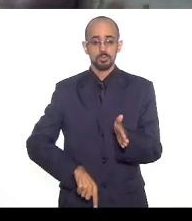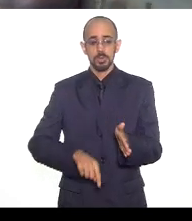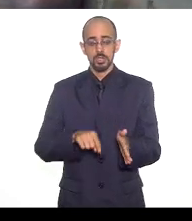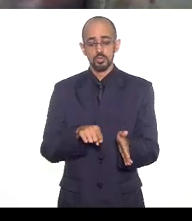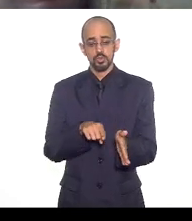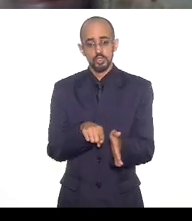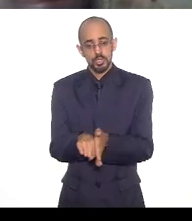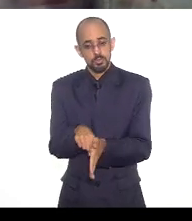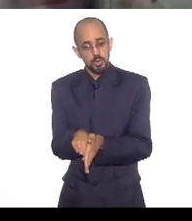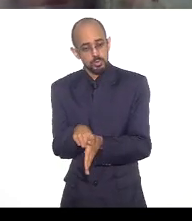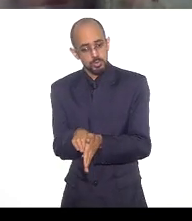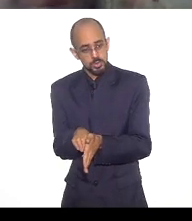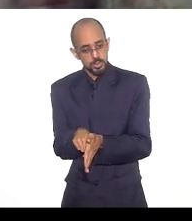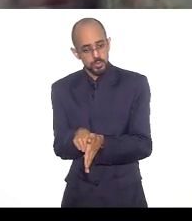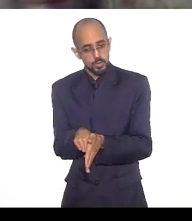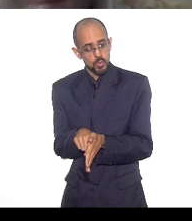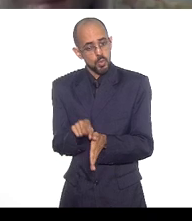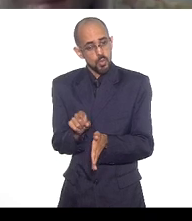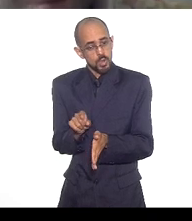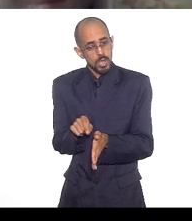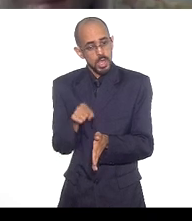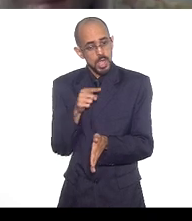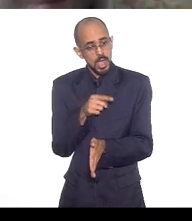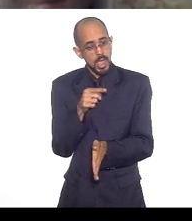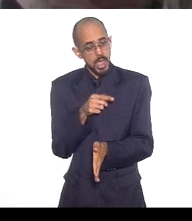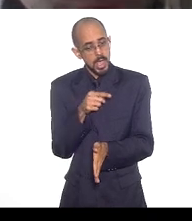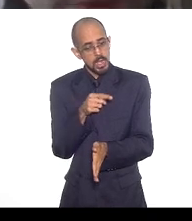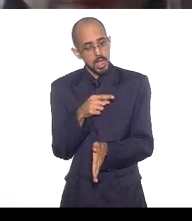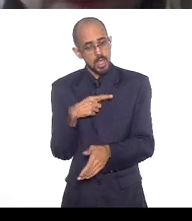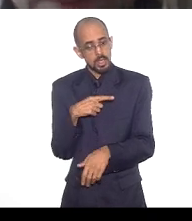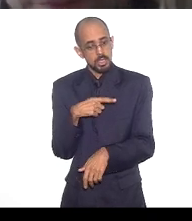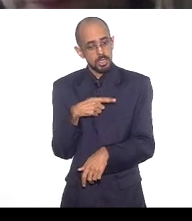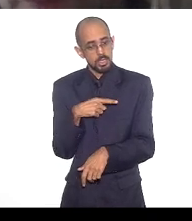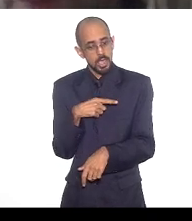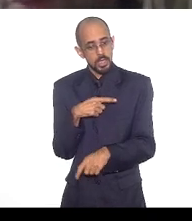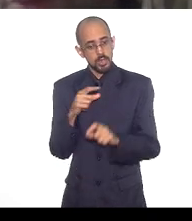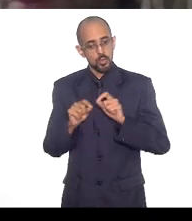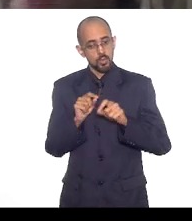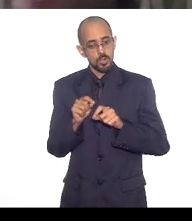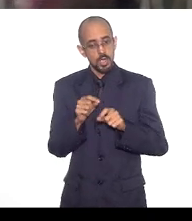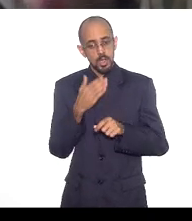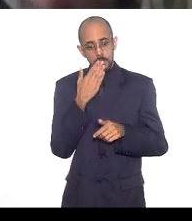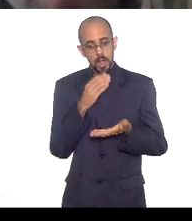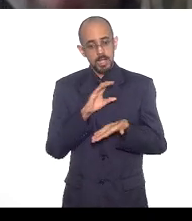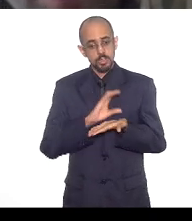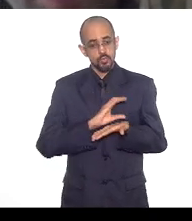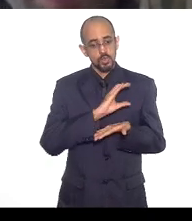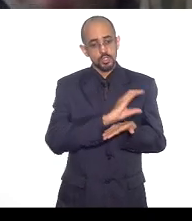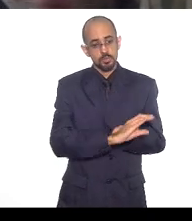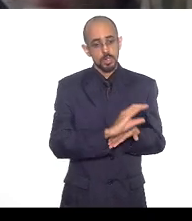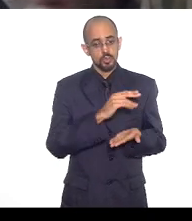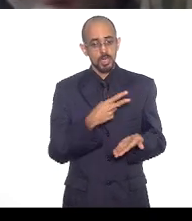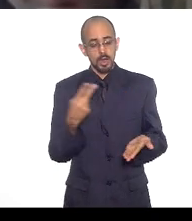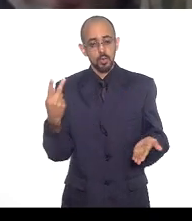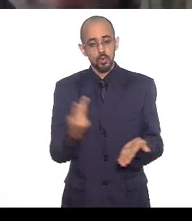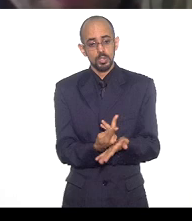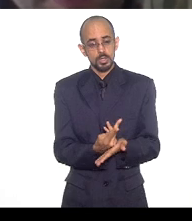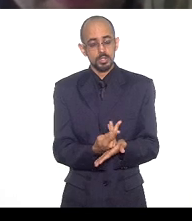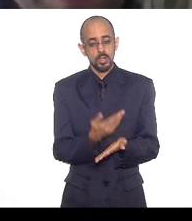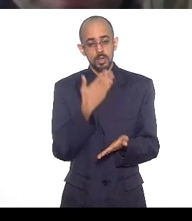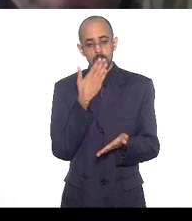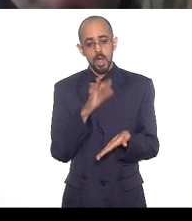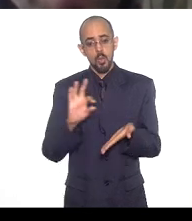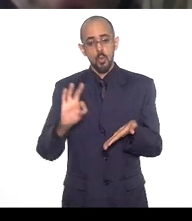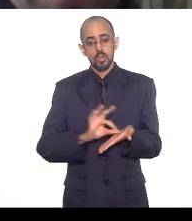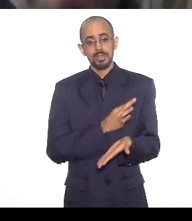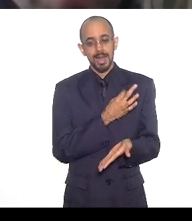Ora, essa previsibilidade, ela tem um precedente. Que investimentos foram esses ocorridos em que